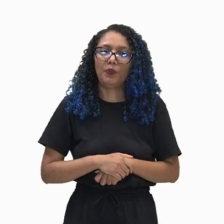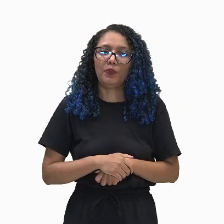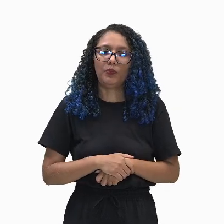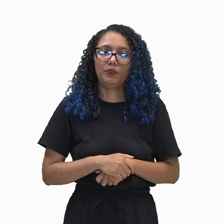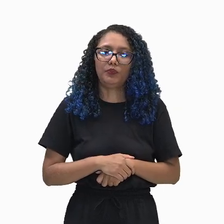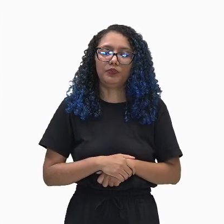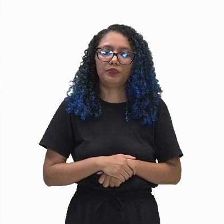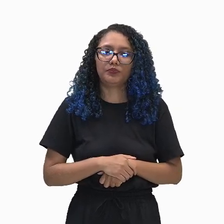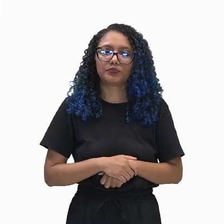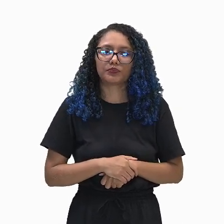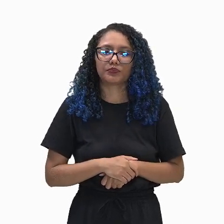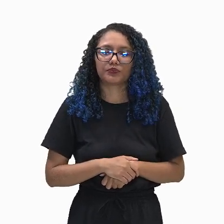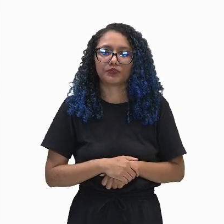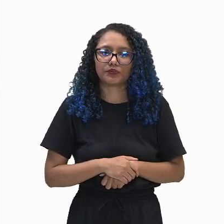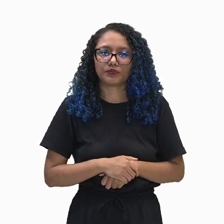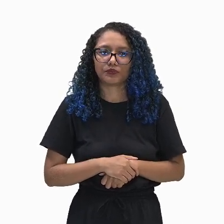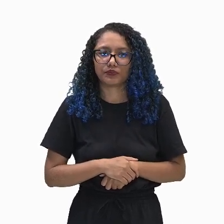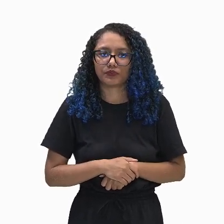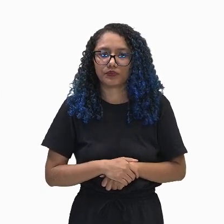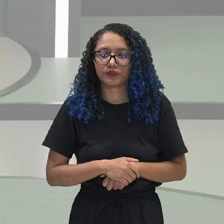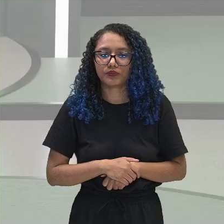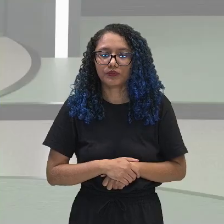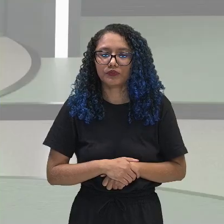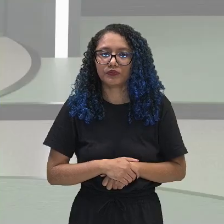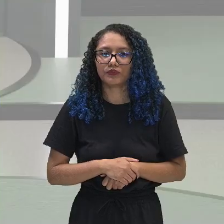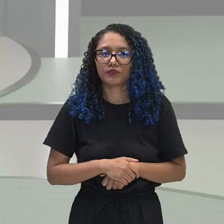planta ela vai possuir na sua